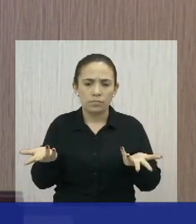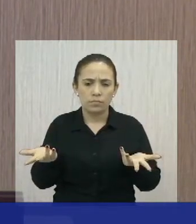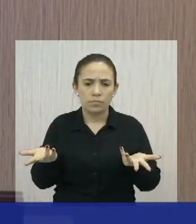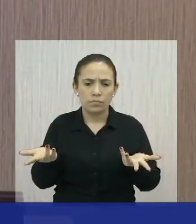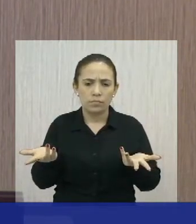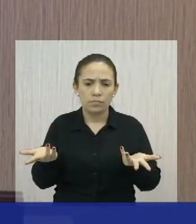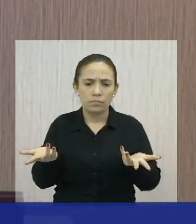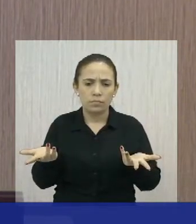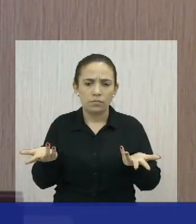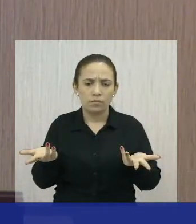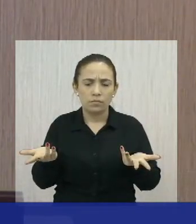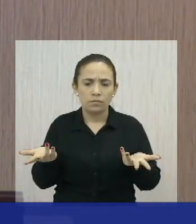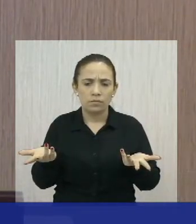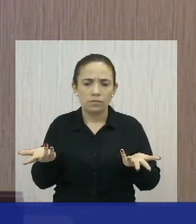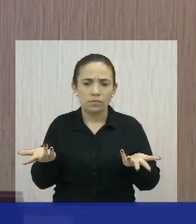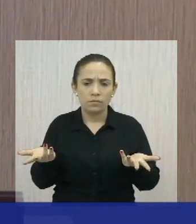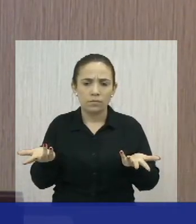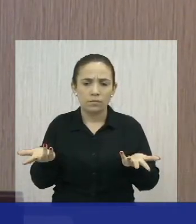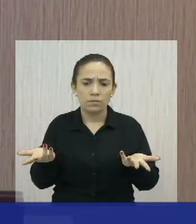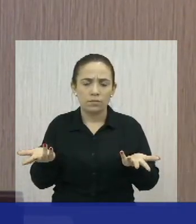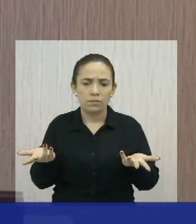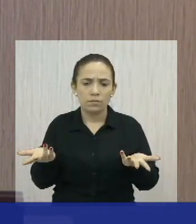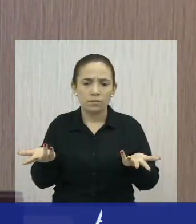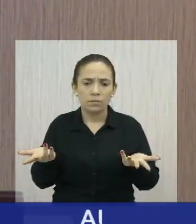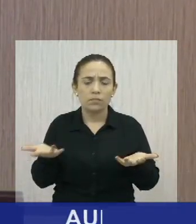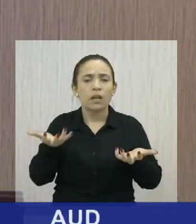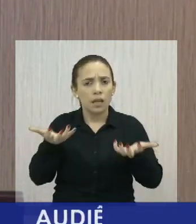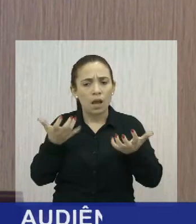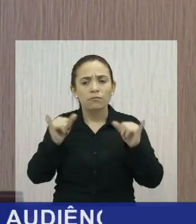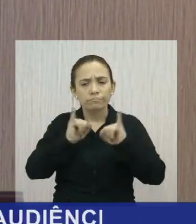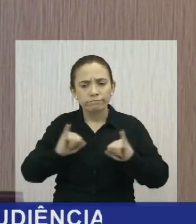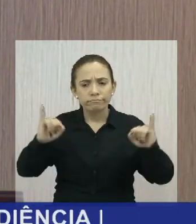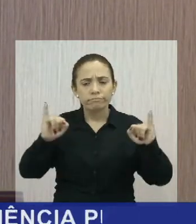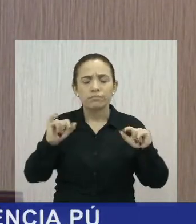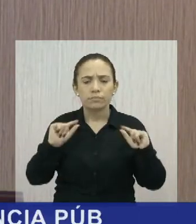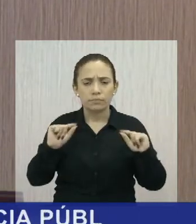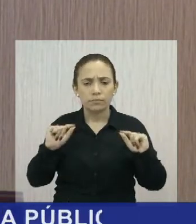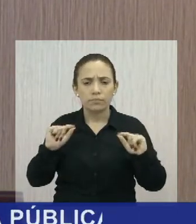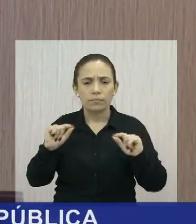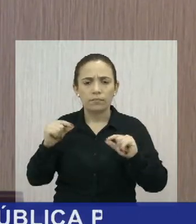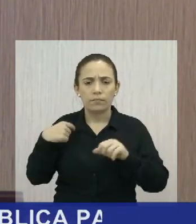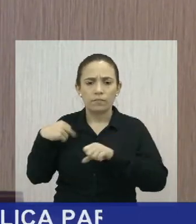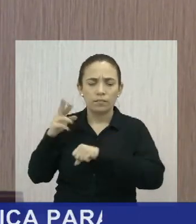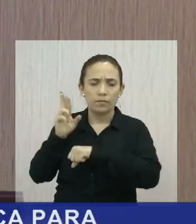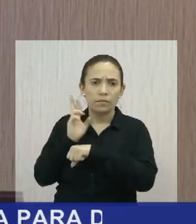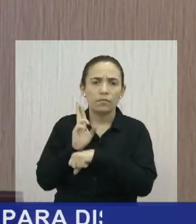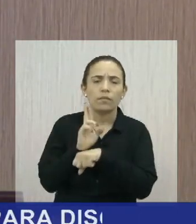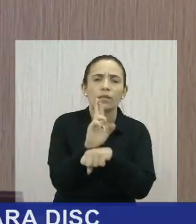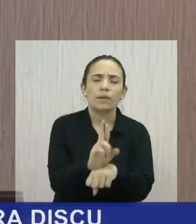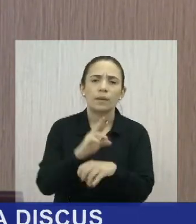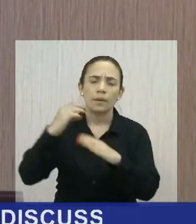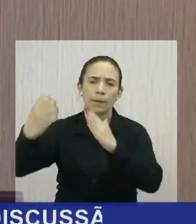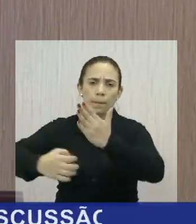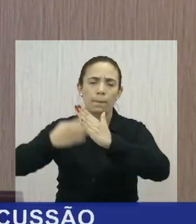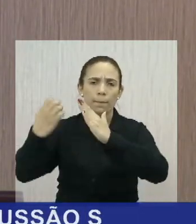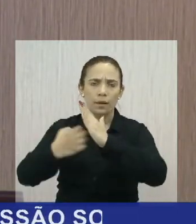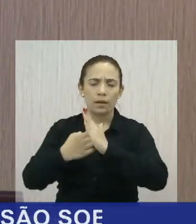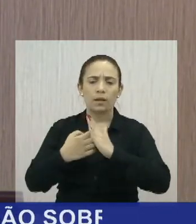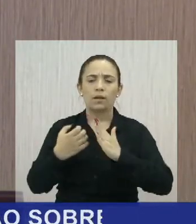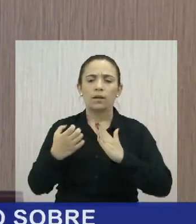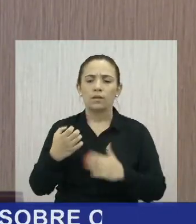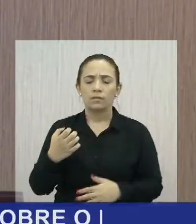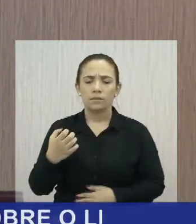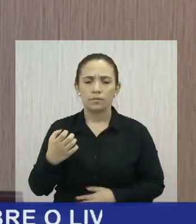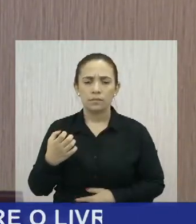Em todas, de verdade. Então, assim, quero dizer, em nome de todas as empresas, em nome de todos os